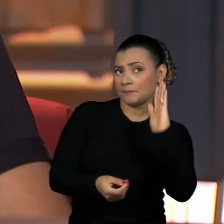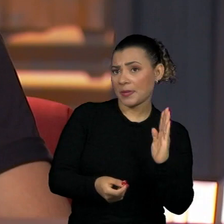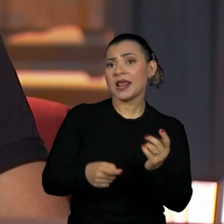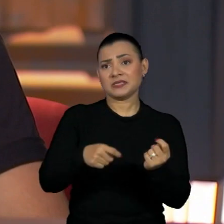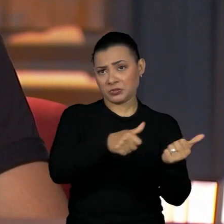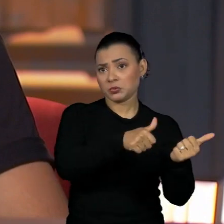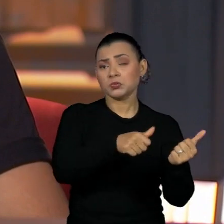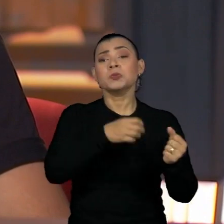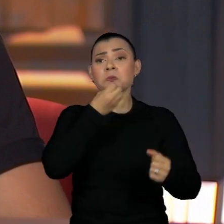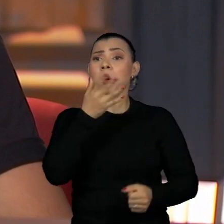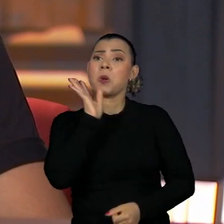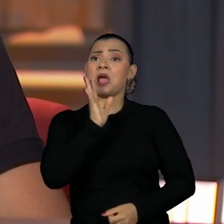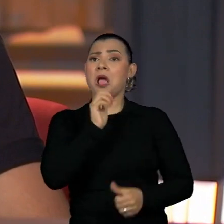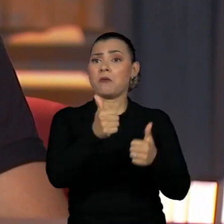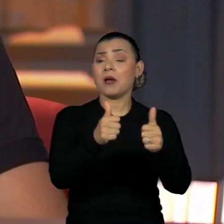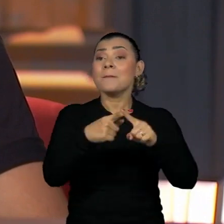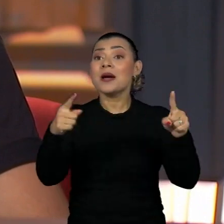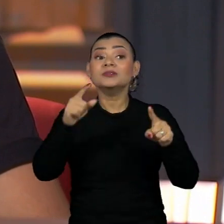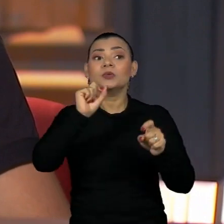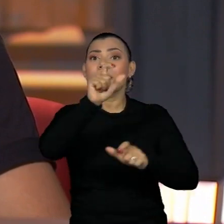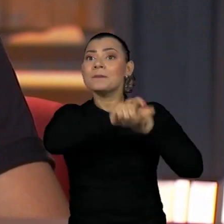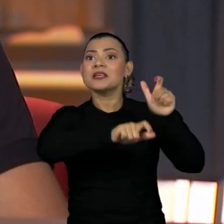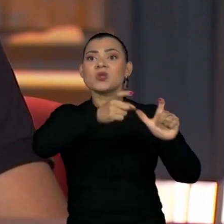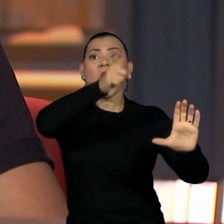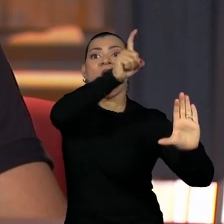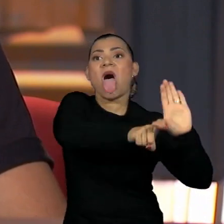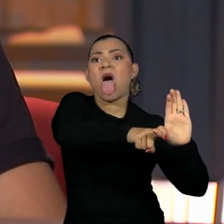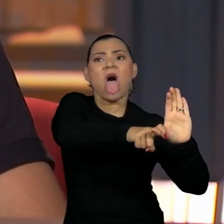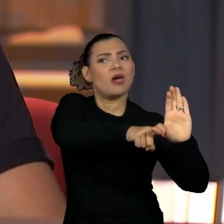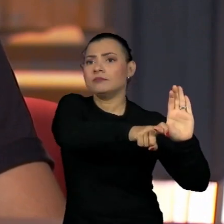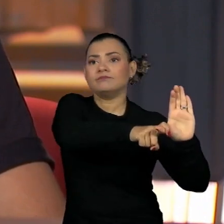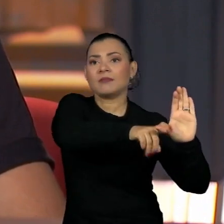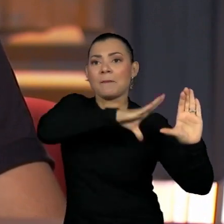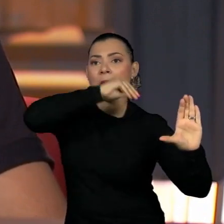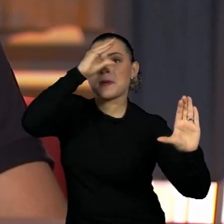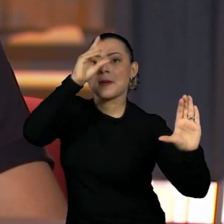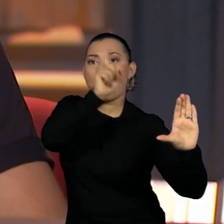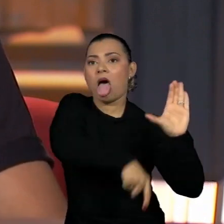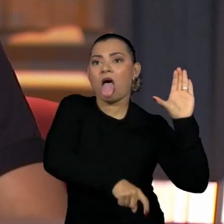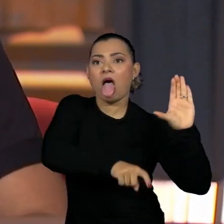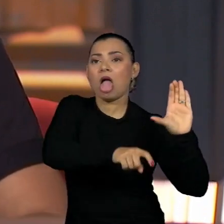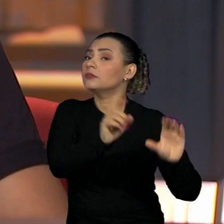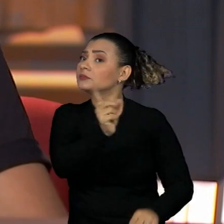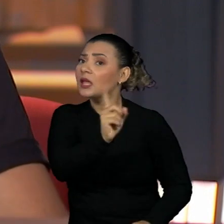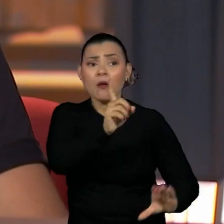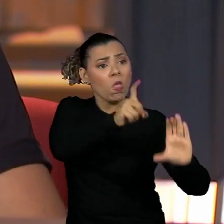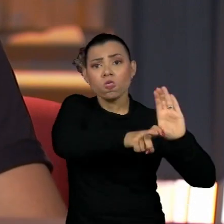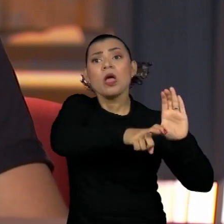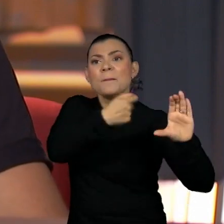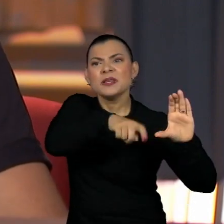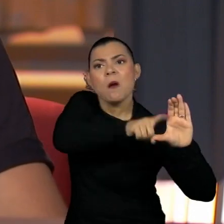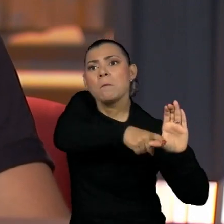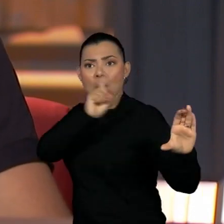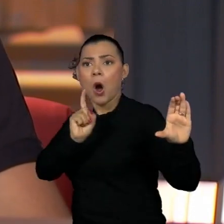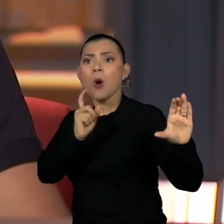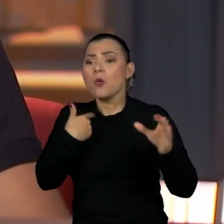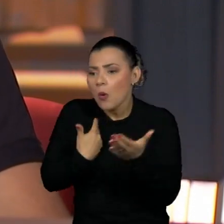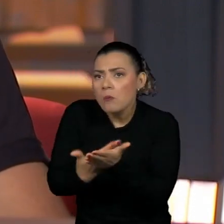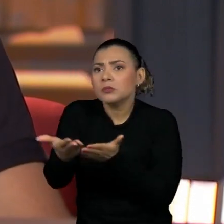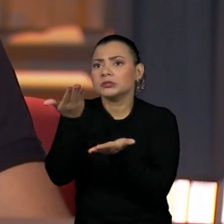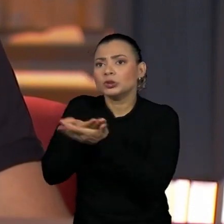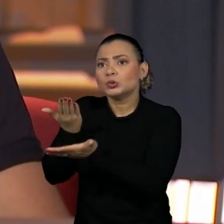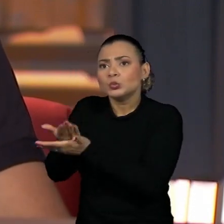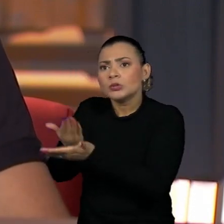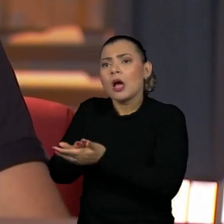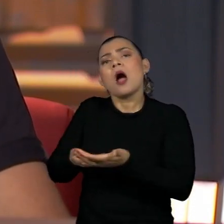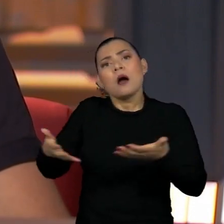acho que deveria ter uma condição da pessoa não ficar dependendo desse auxílio pro resto da vida. Ter um pontapé inicial para ela começar a estudar,